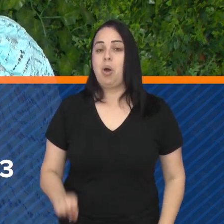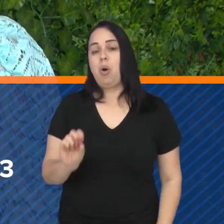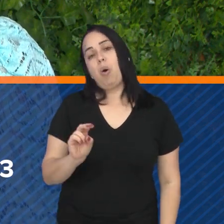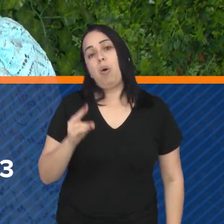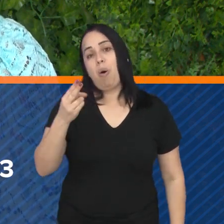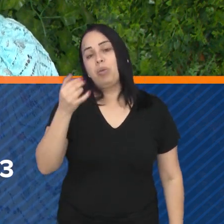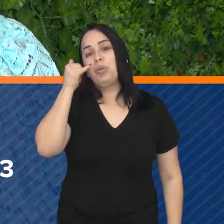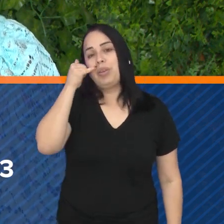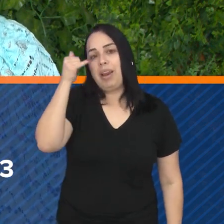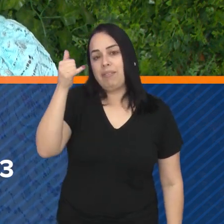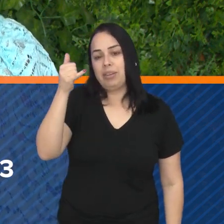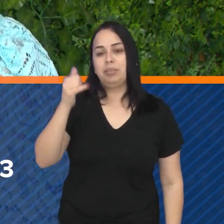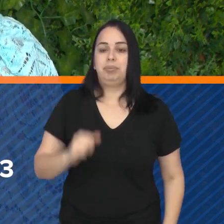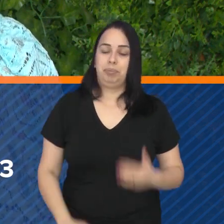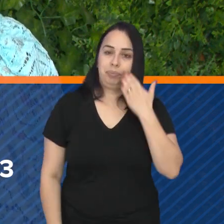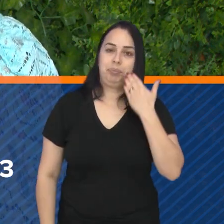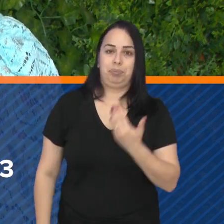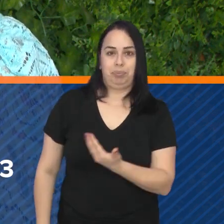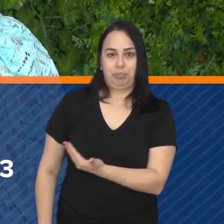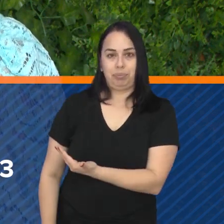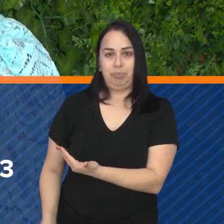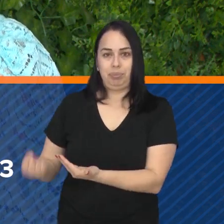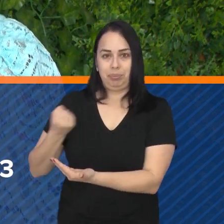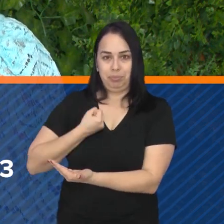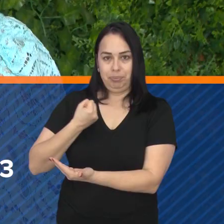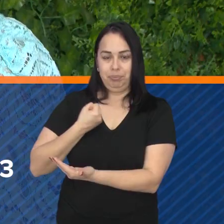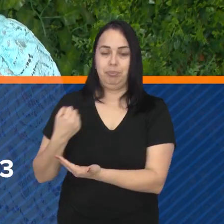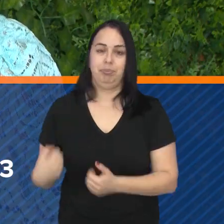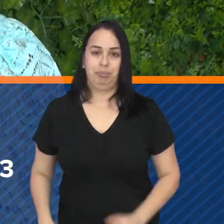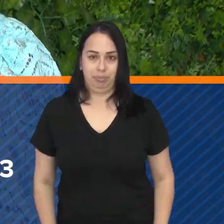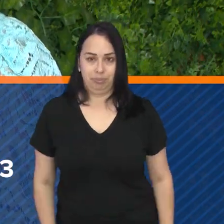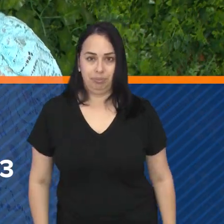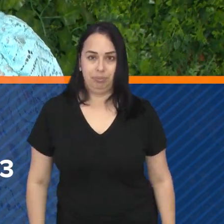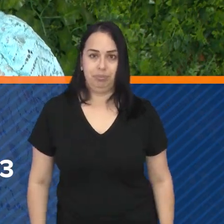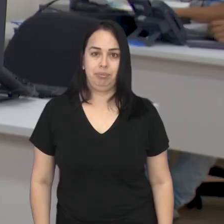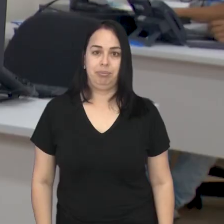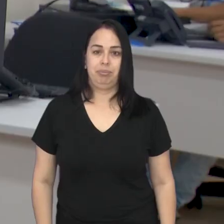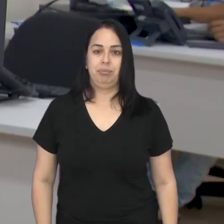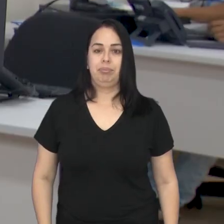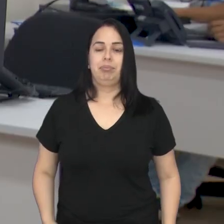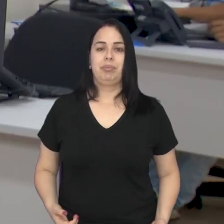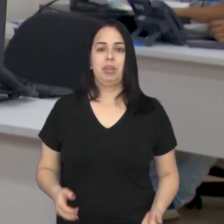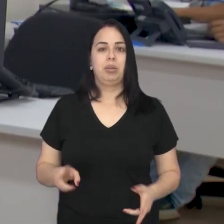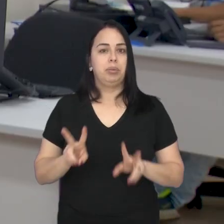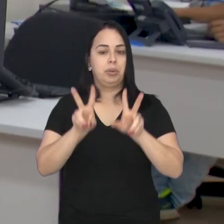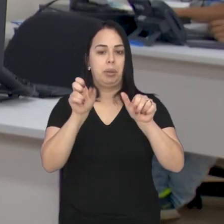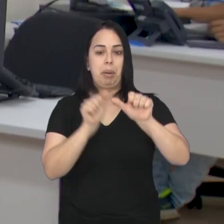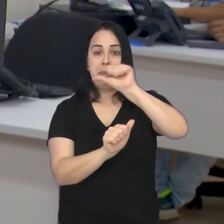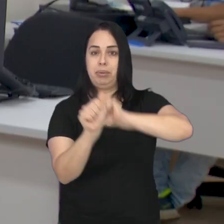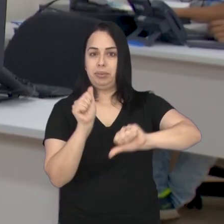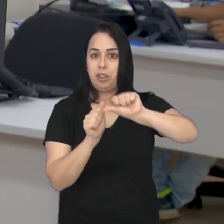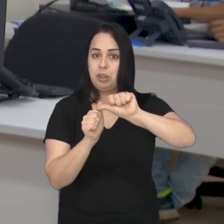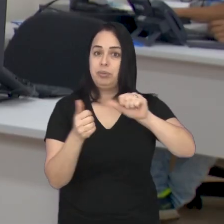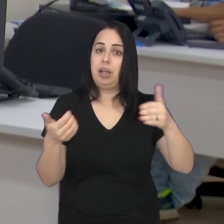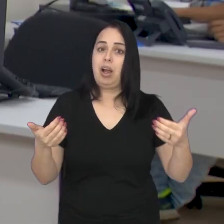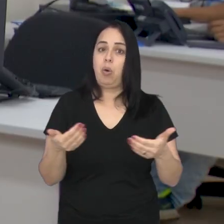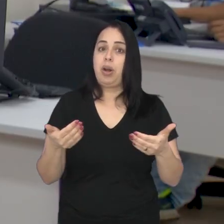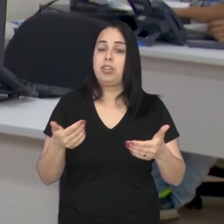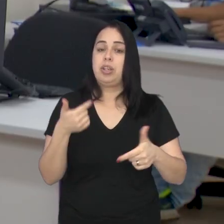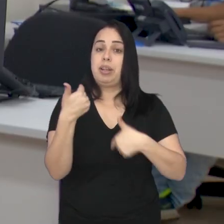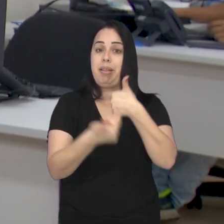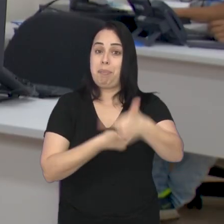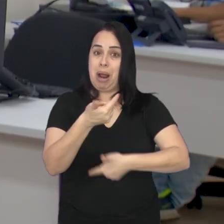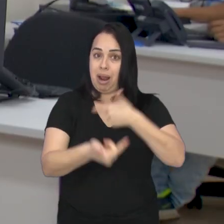www.edponline.com.br ou através do nosso call center 0800 721 0123. E mudando um pouquinho de assunto, agora a gente fala de emprego